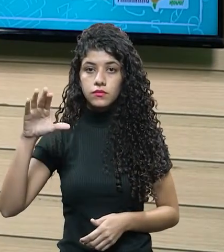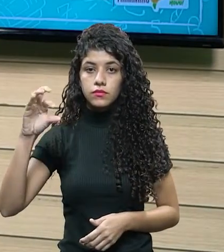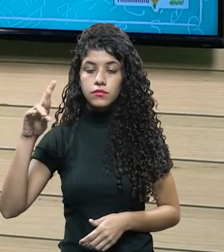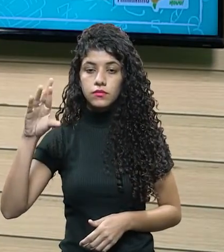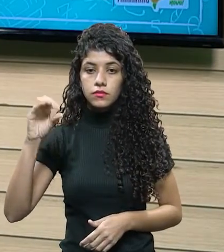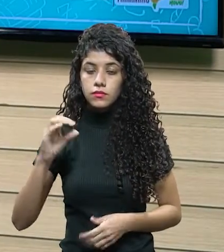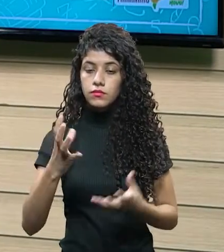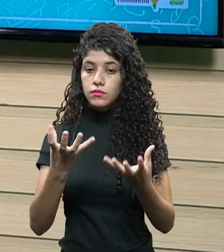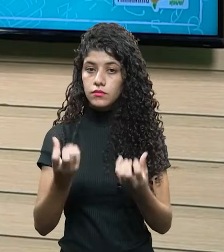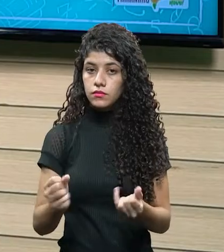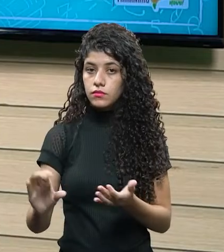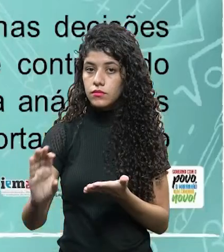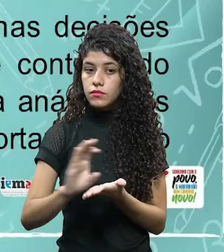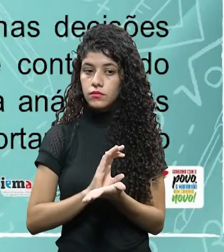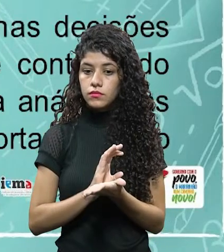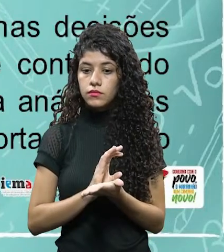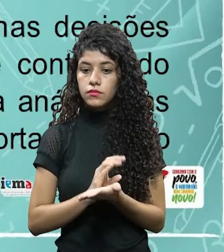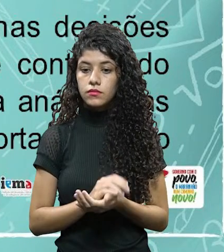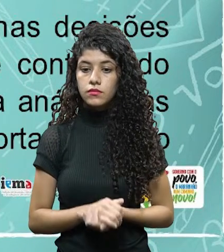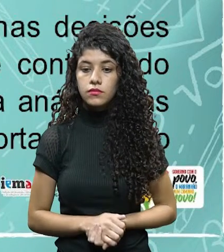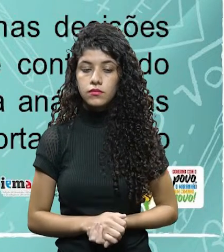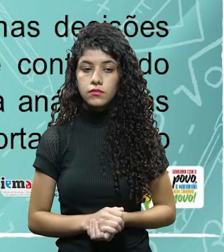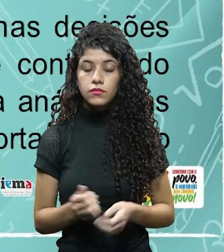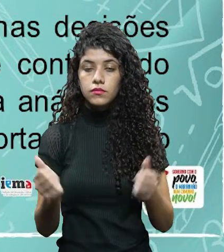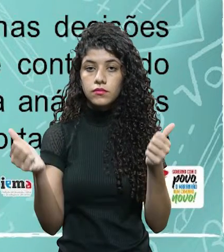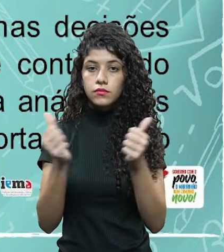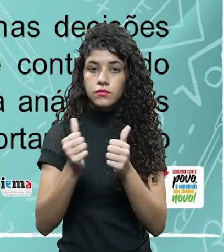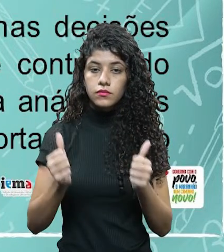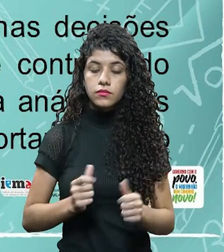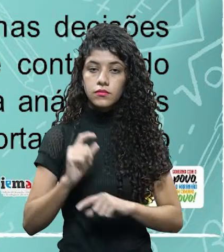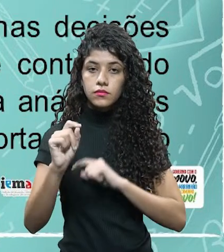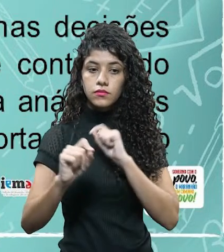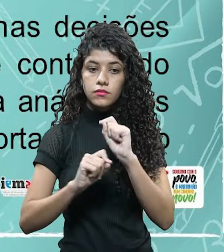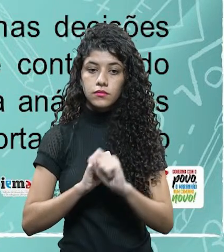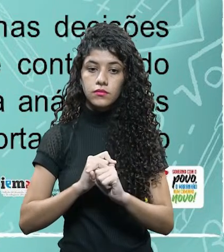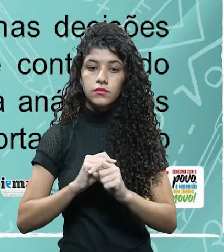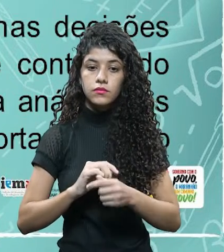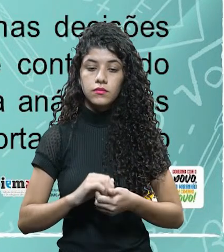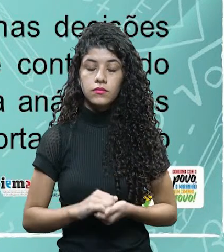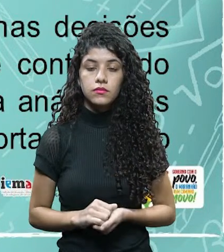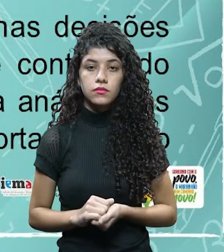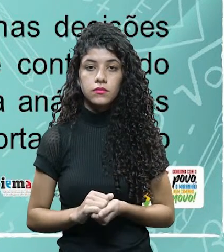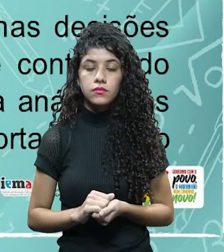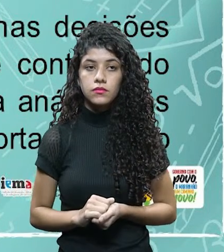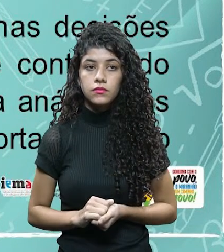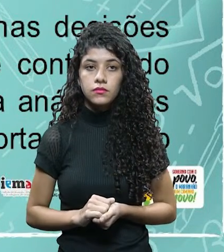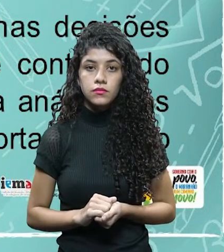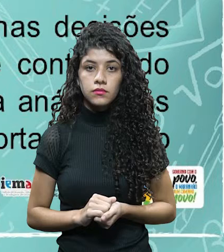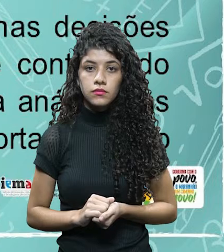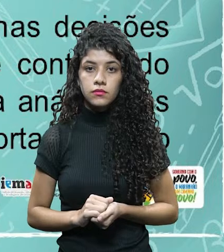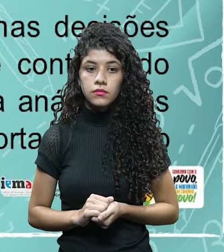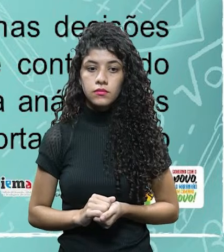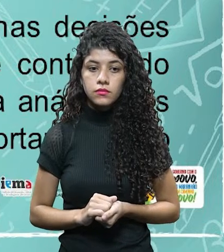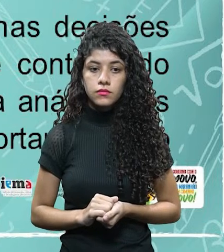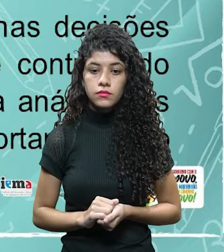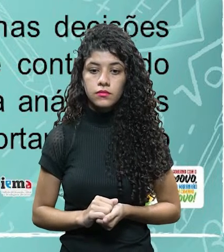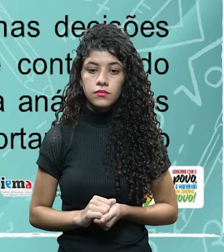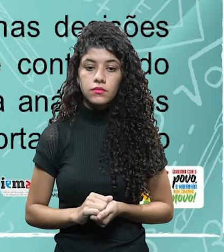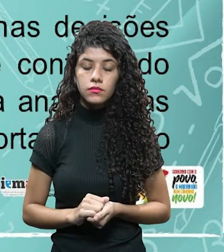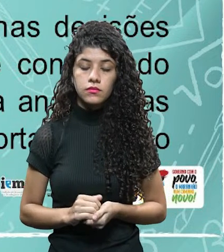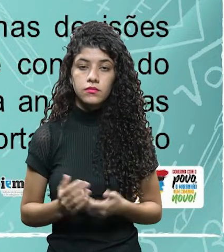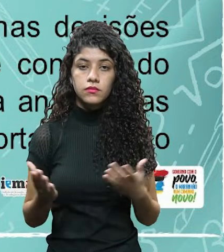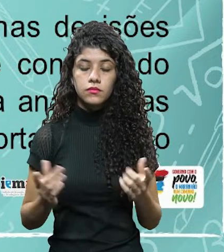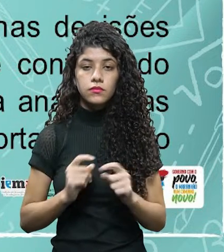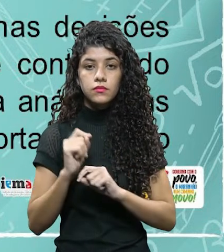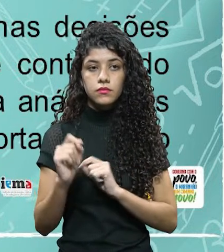lucros, vai vir os ganhos. A análise do ponto de equilíbrio é fundamental nas